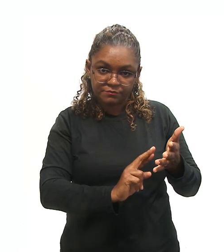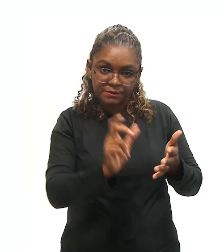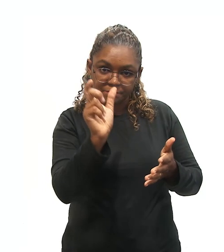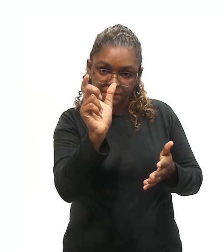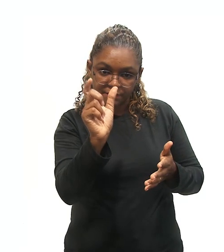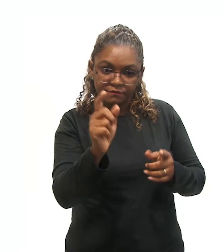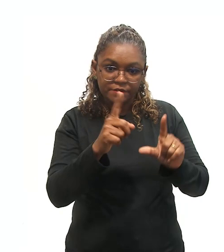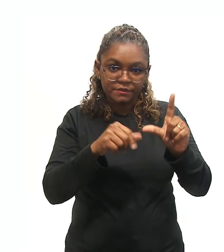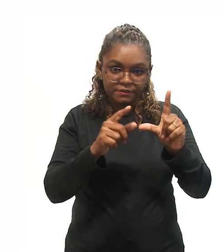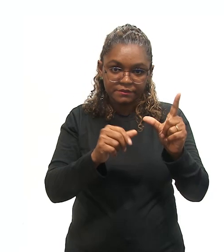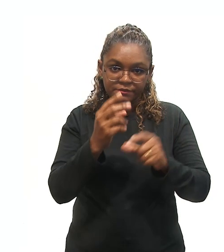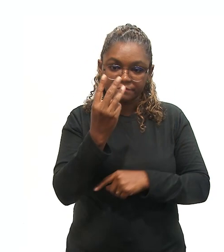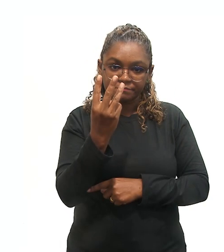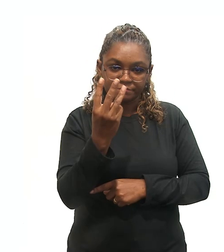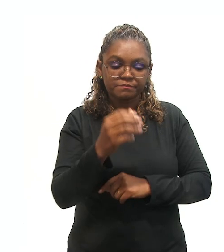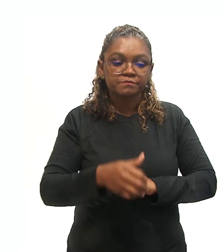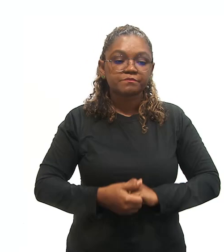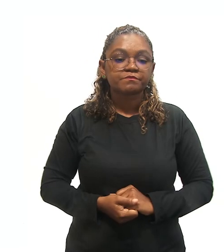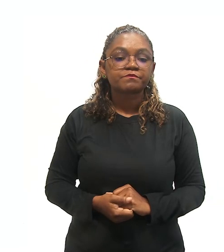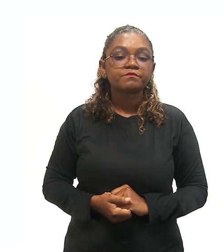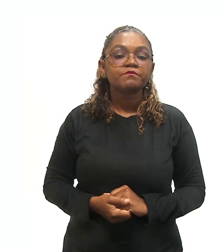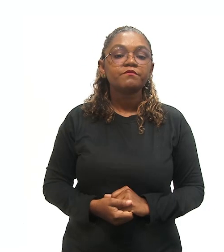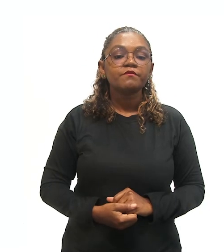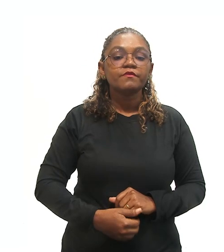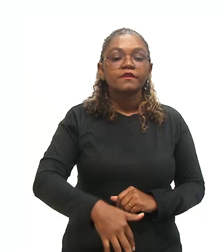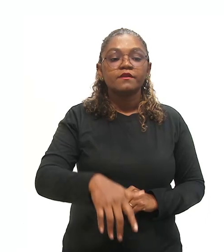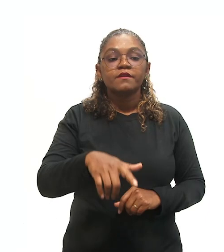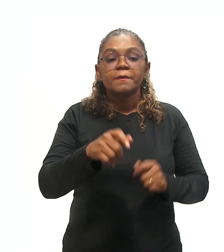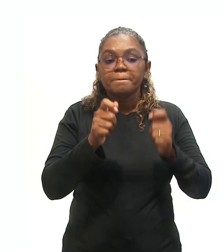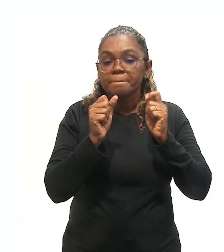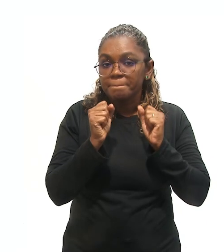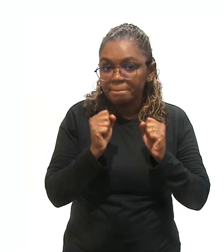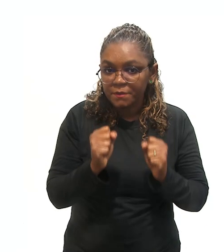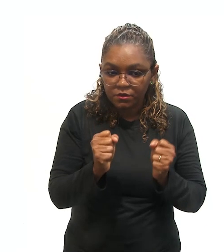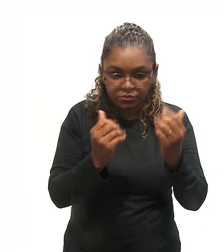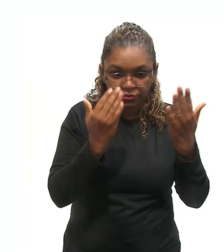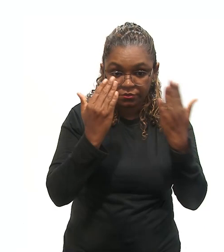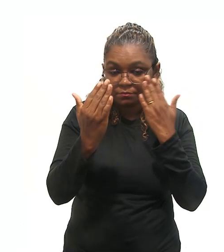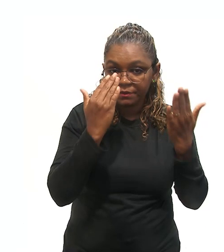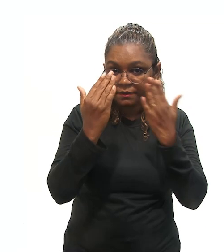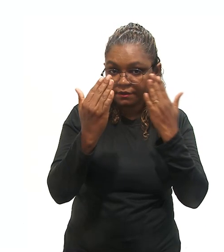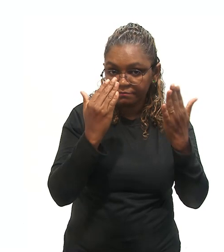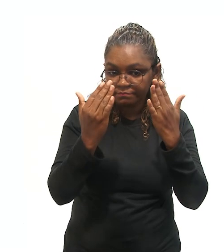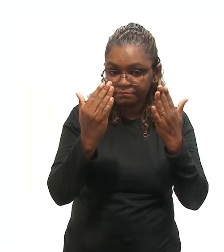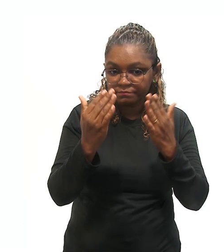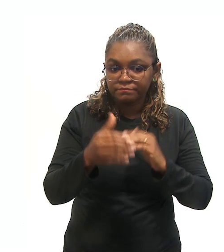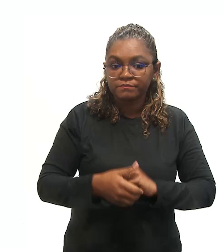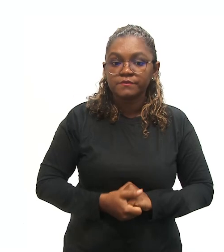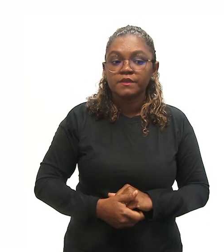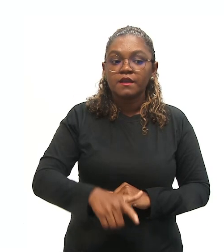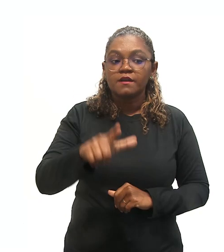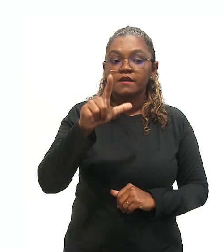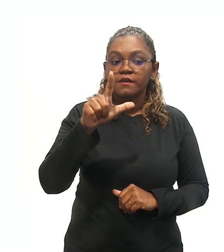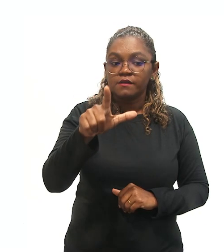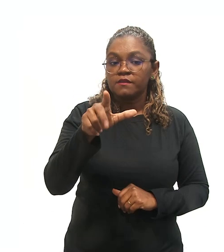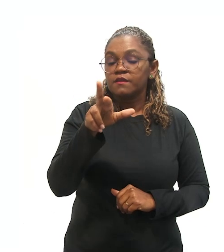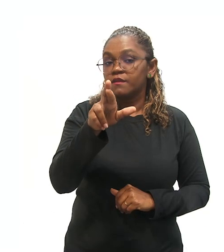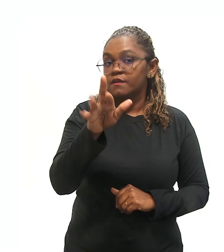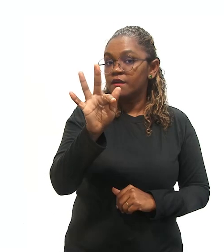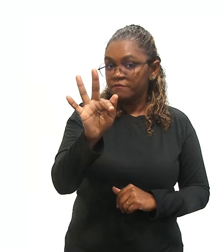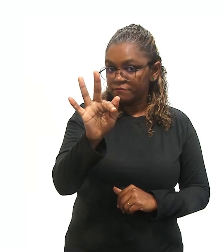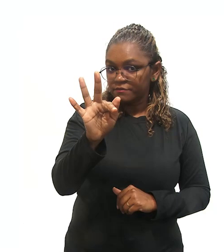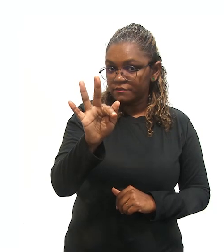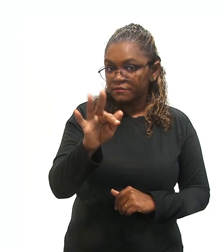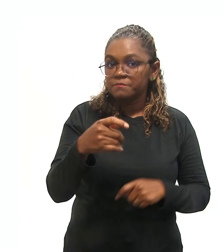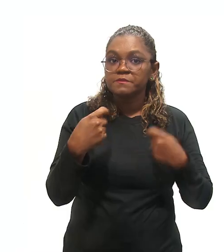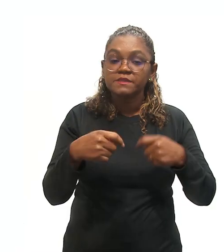seguintes montantes: LRF, controle de gastos, com o que o governo está gastando. Será que ele